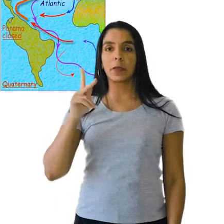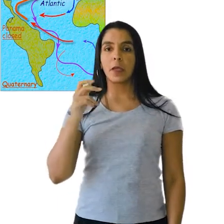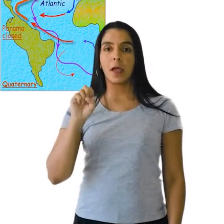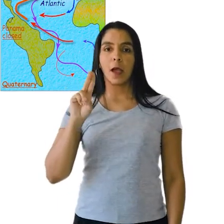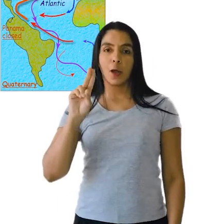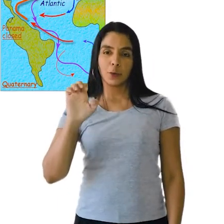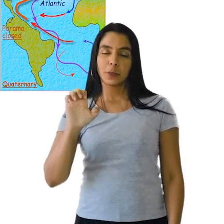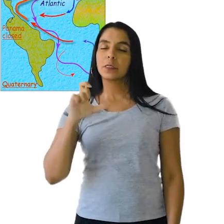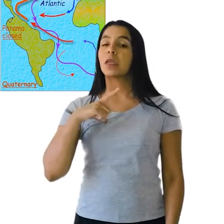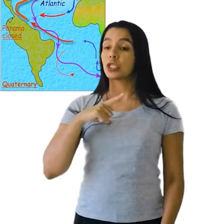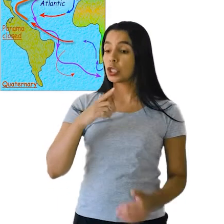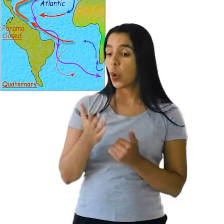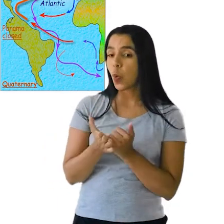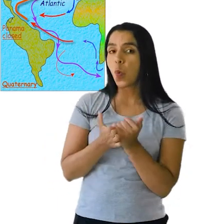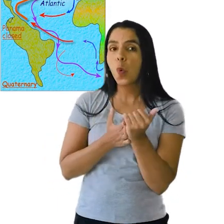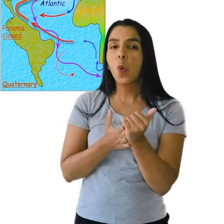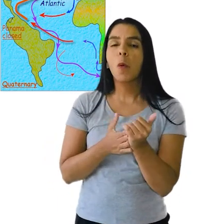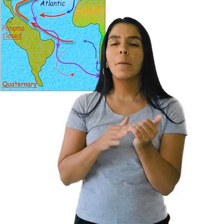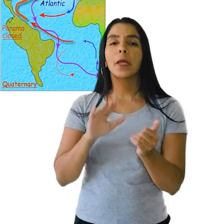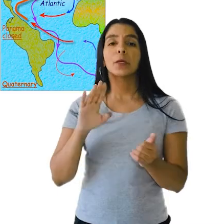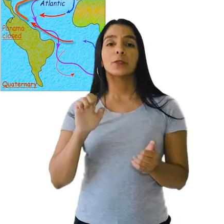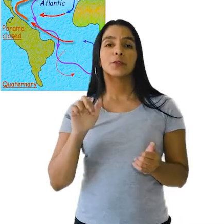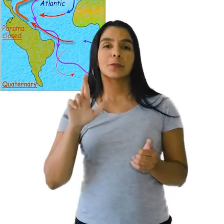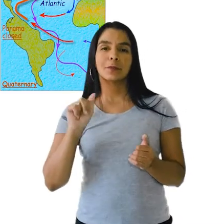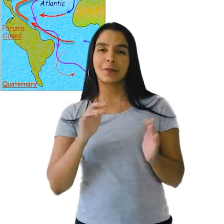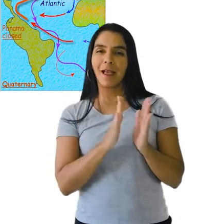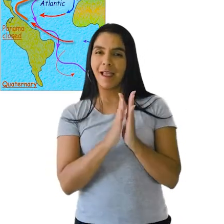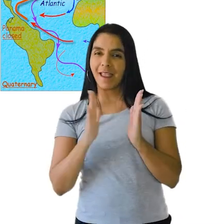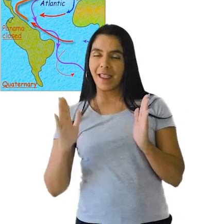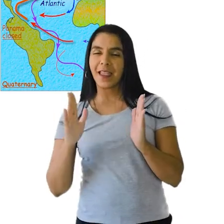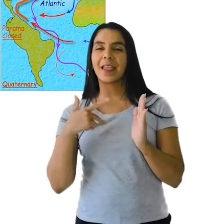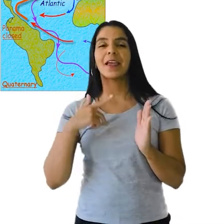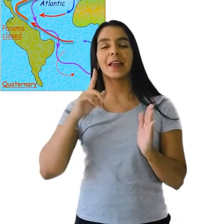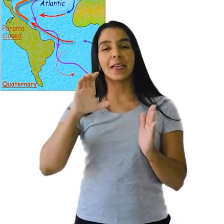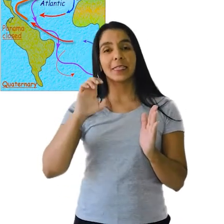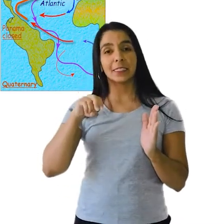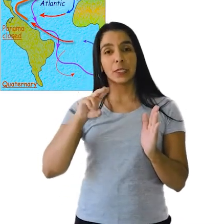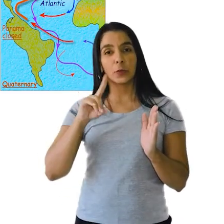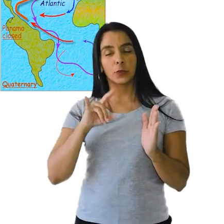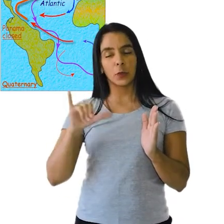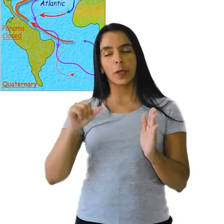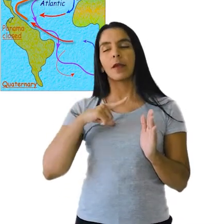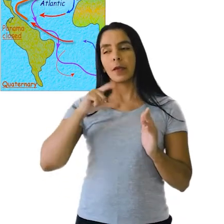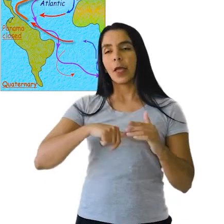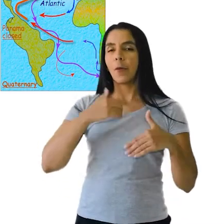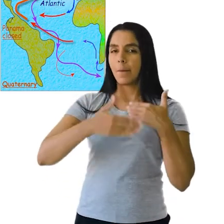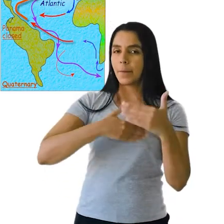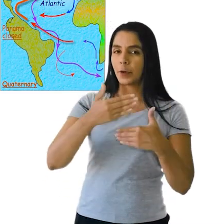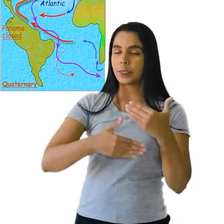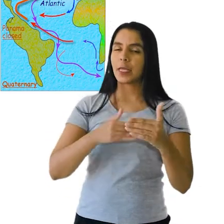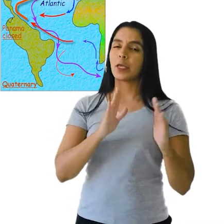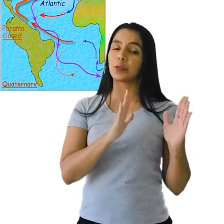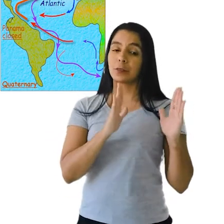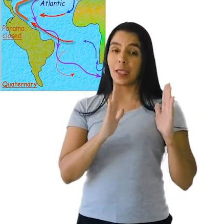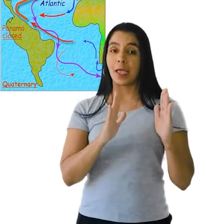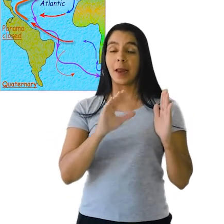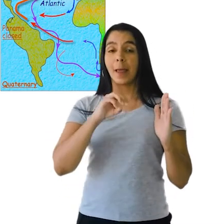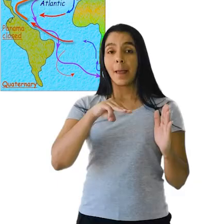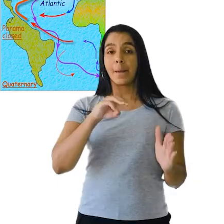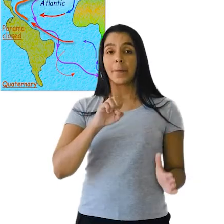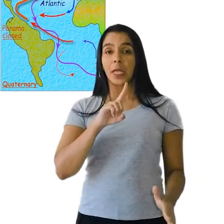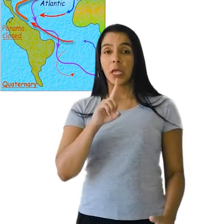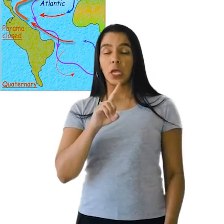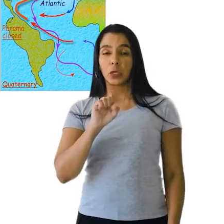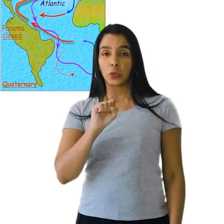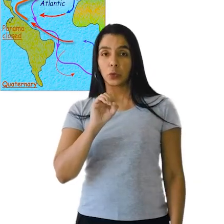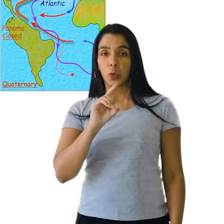gente tem um início da nossa era ainda num processo que advém da era